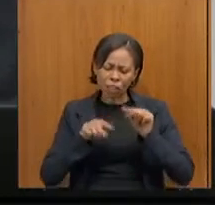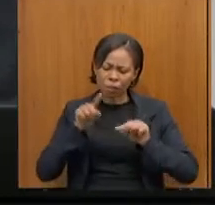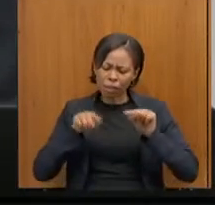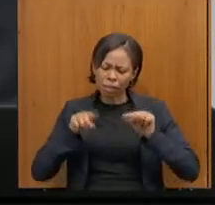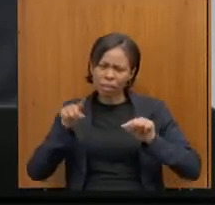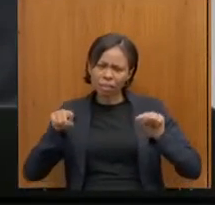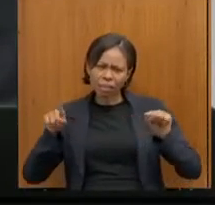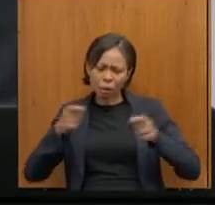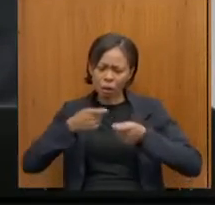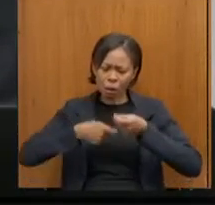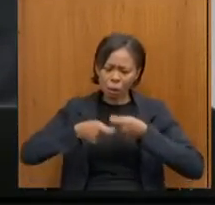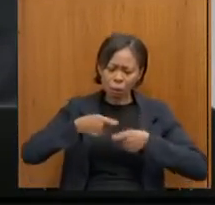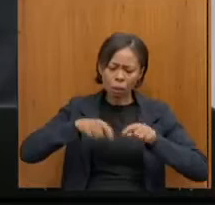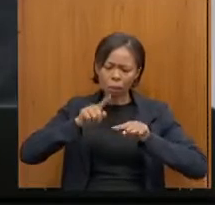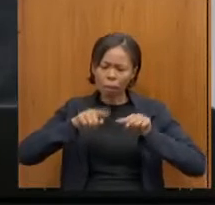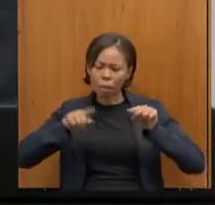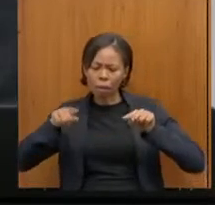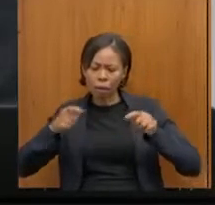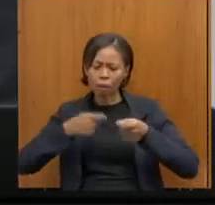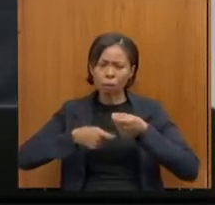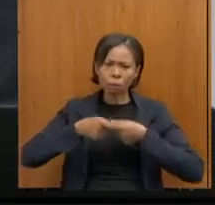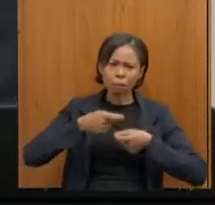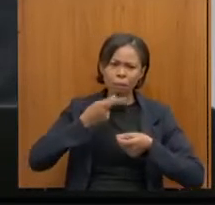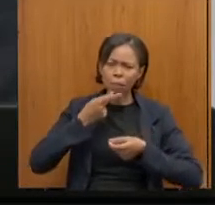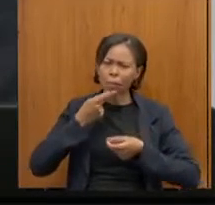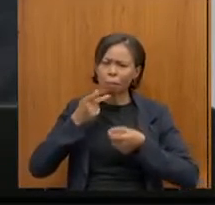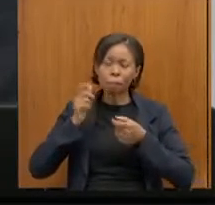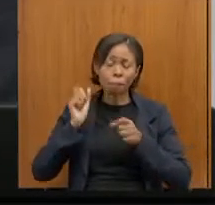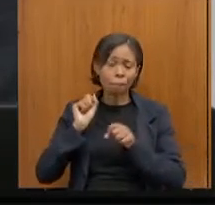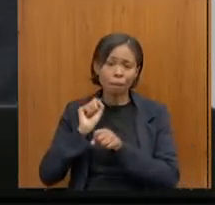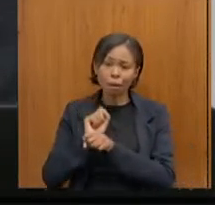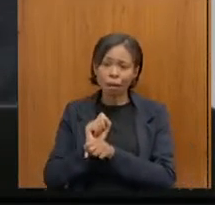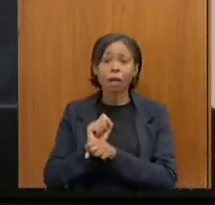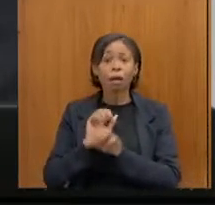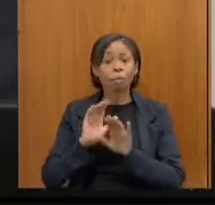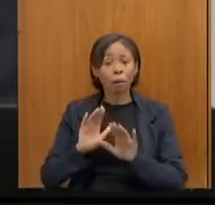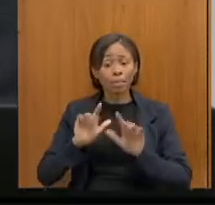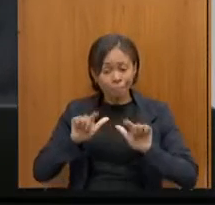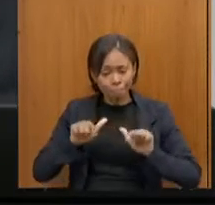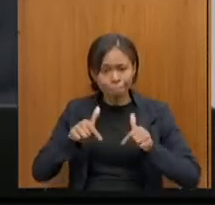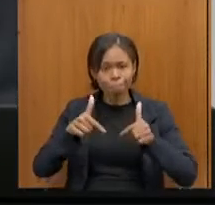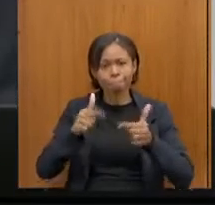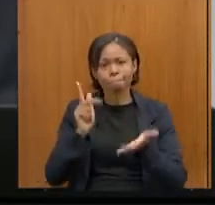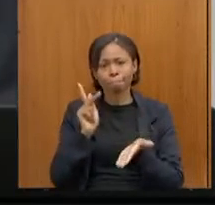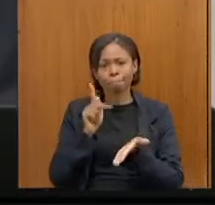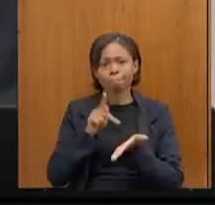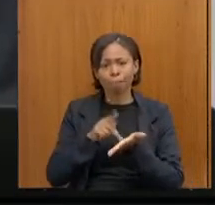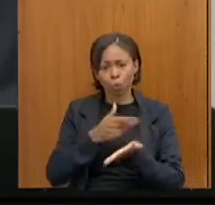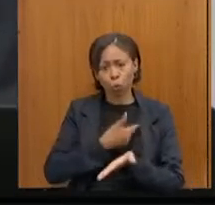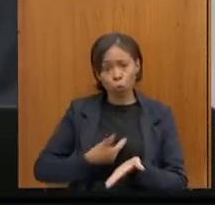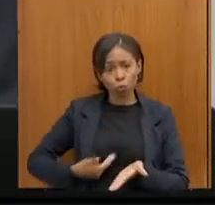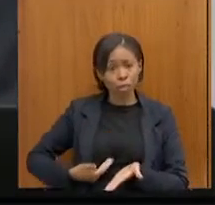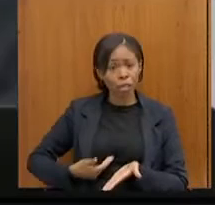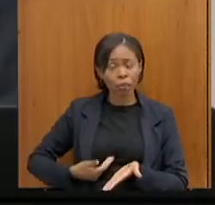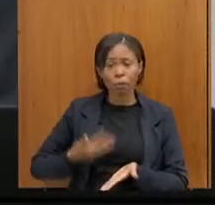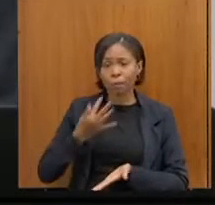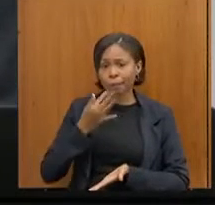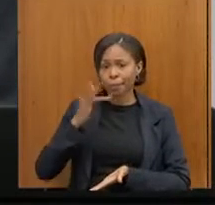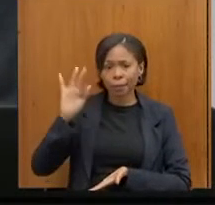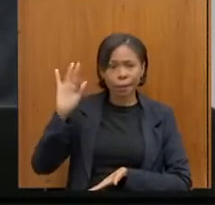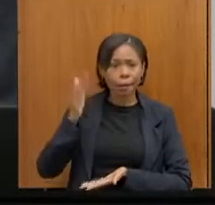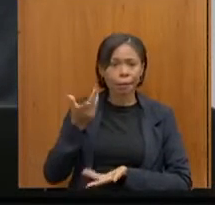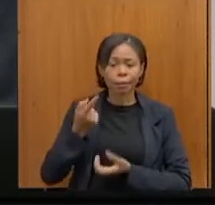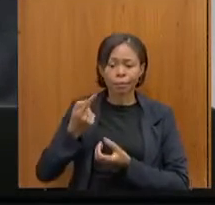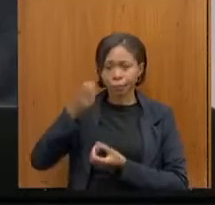tratá-la como prática de governo municipais estado Minas Gerais a nossa região ela tem na sua